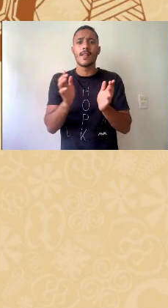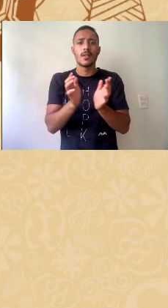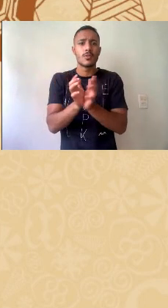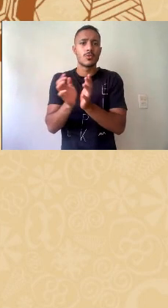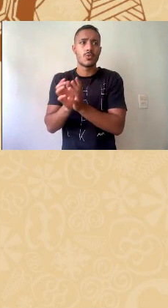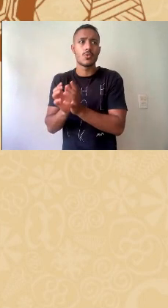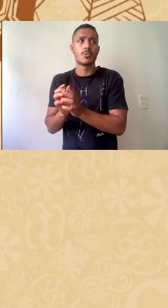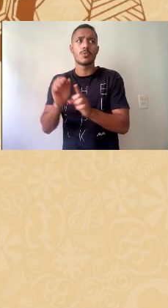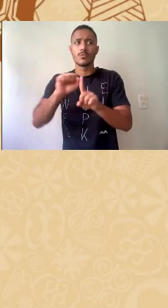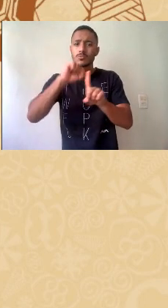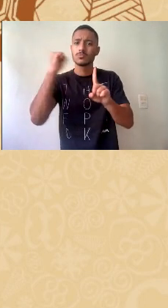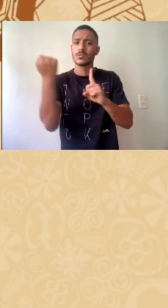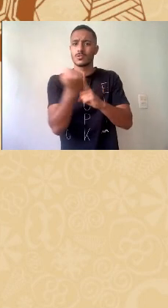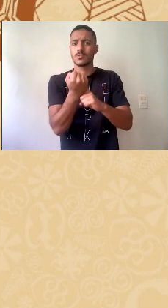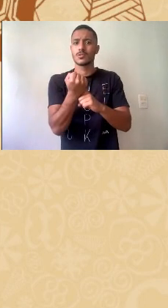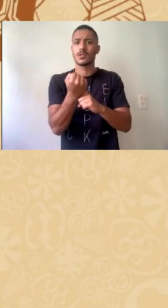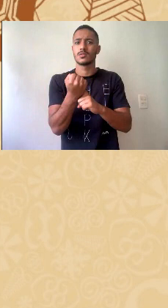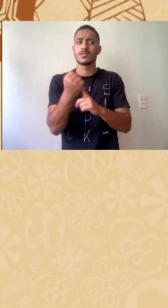ele,